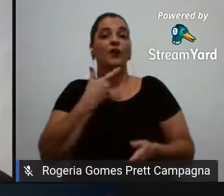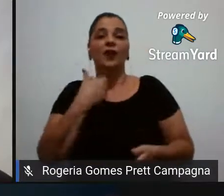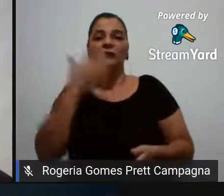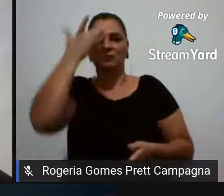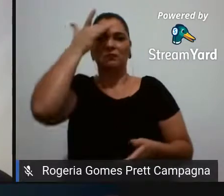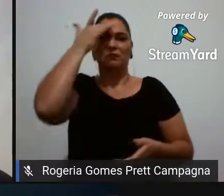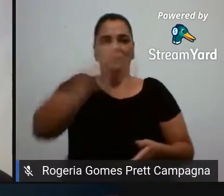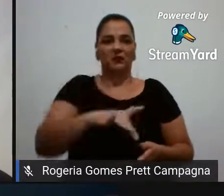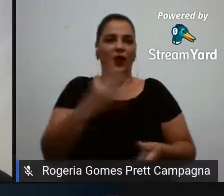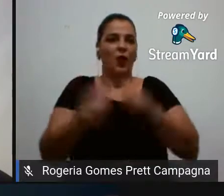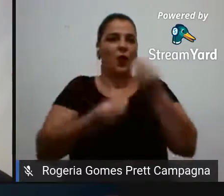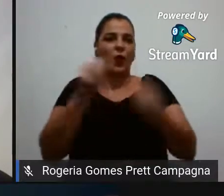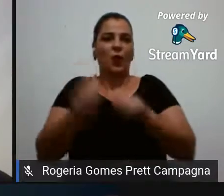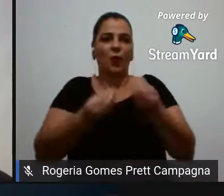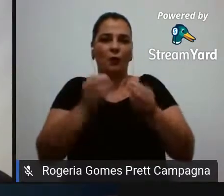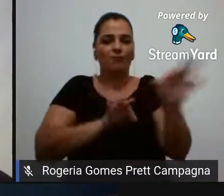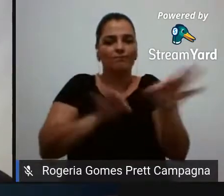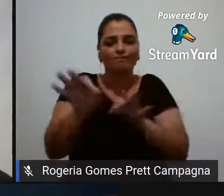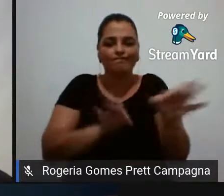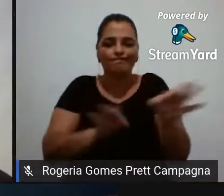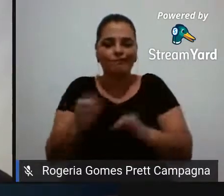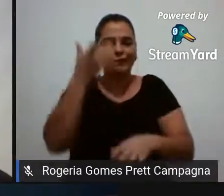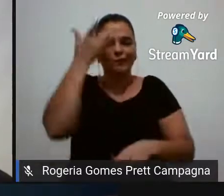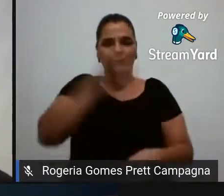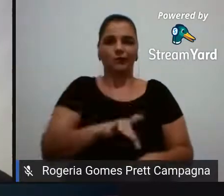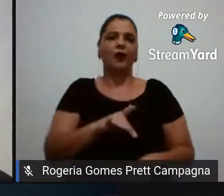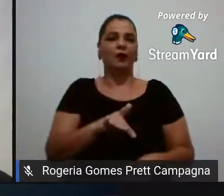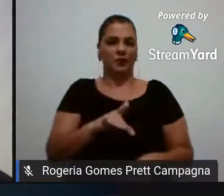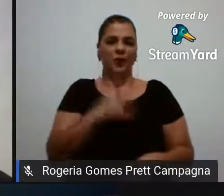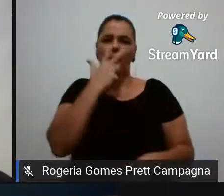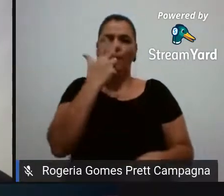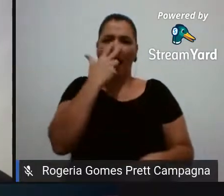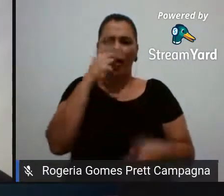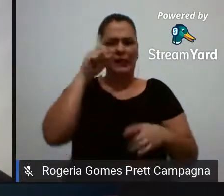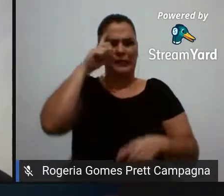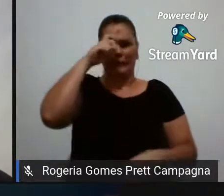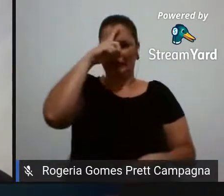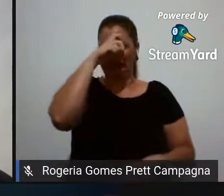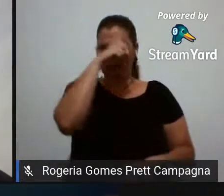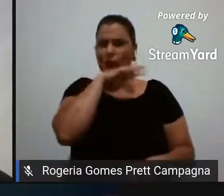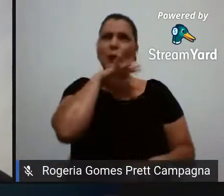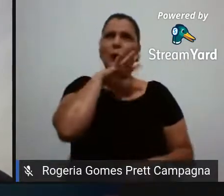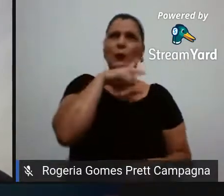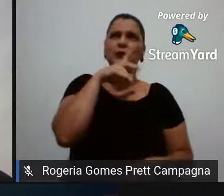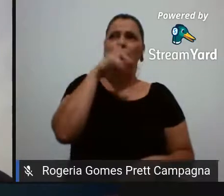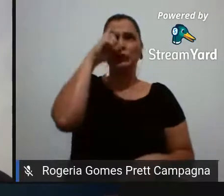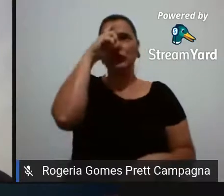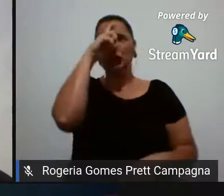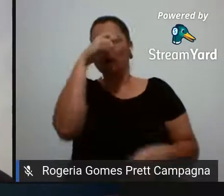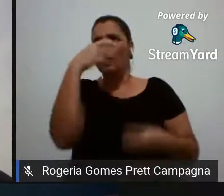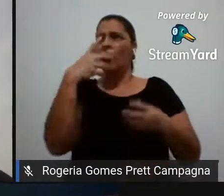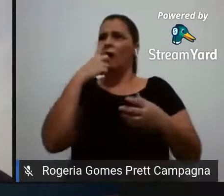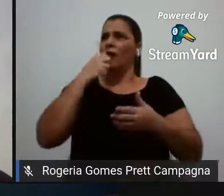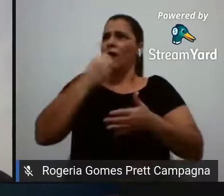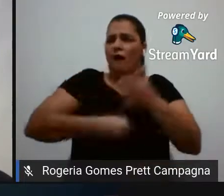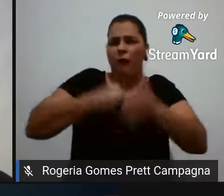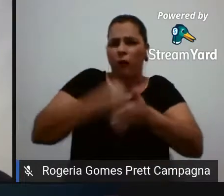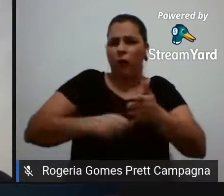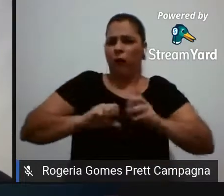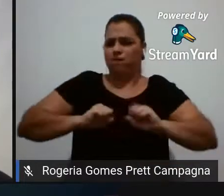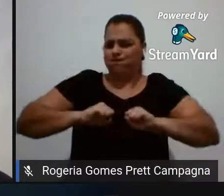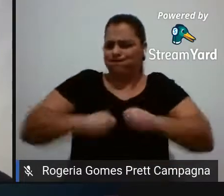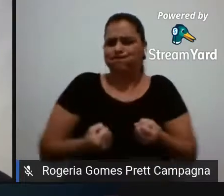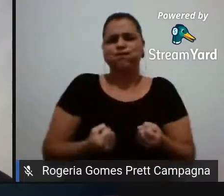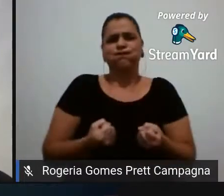sabem como estruturar, né? Acham talvez que é uma coisa de outro mundo, que exige um esforço maior do que aquele que ele